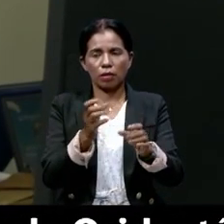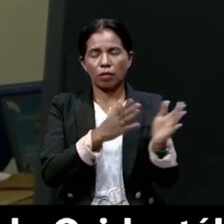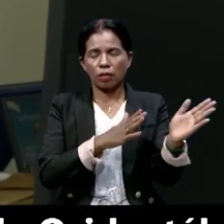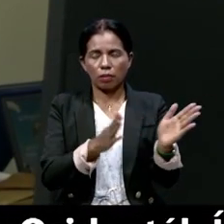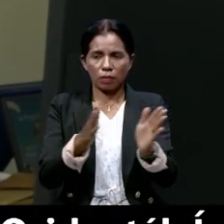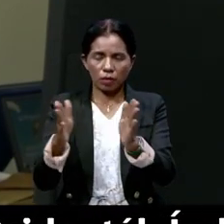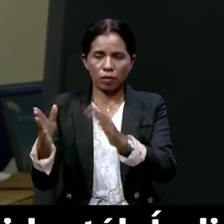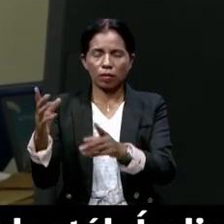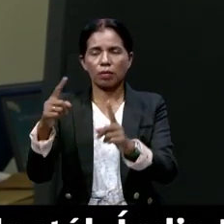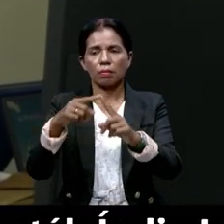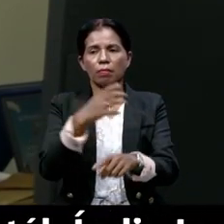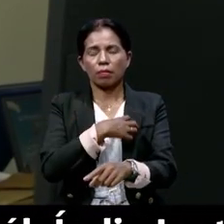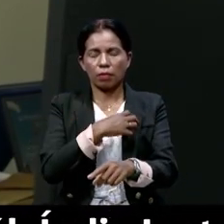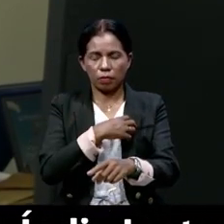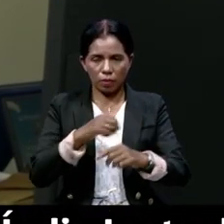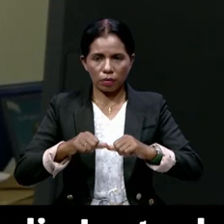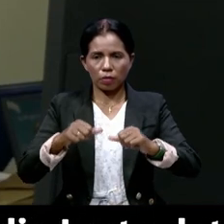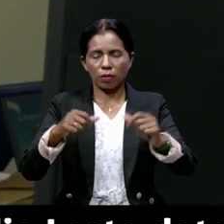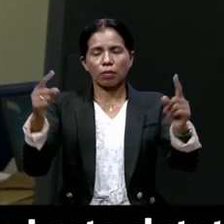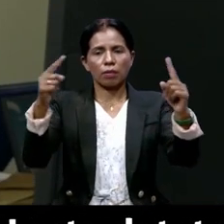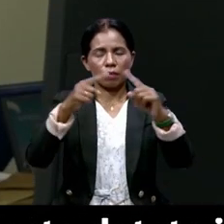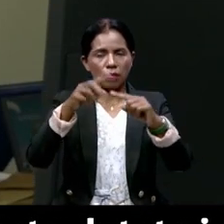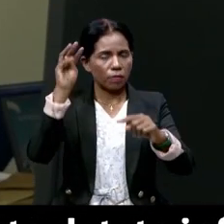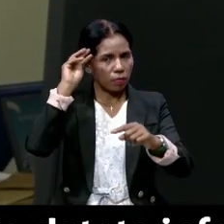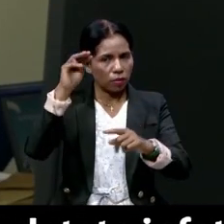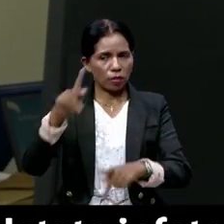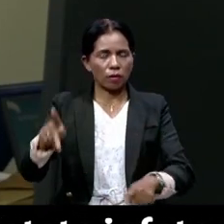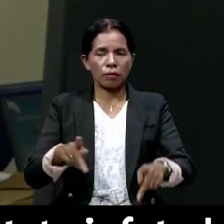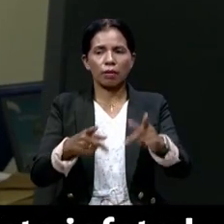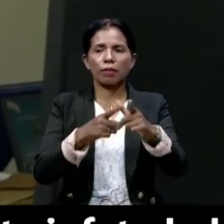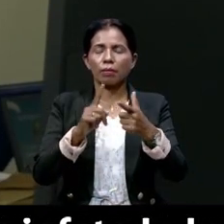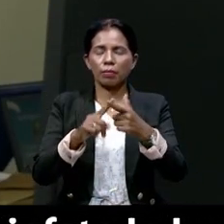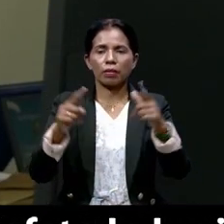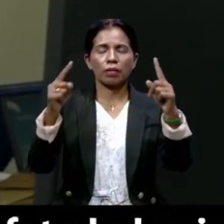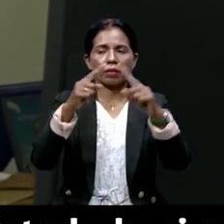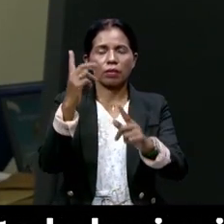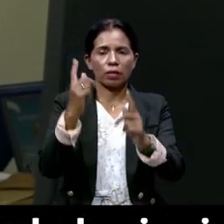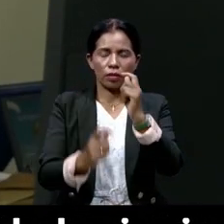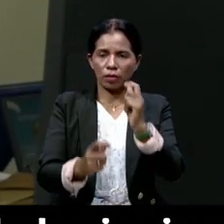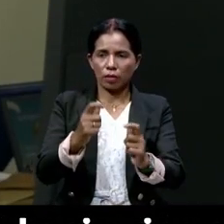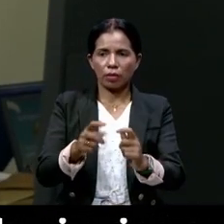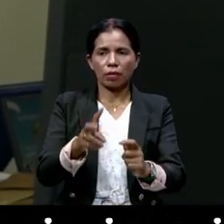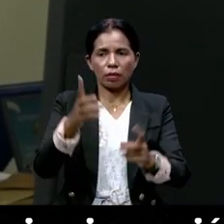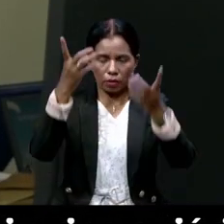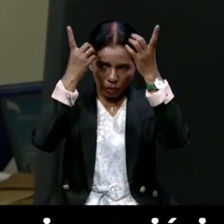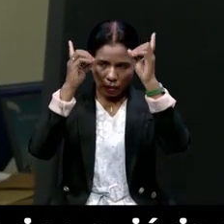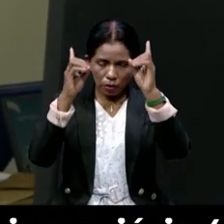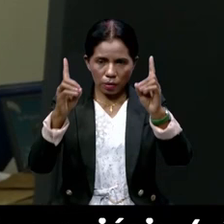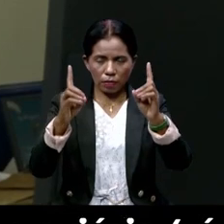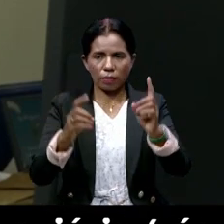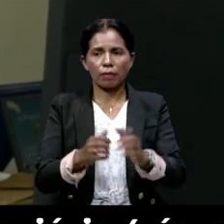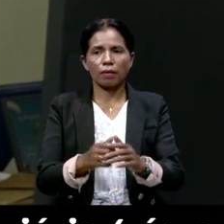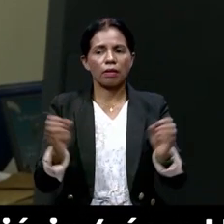baia polisia continua baia misteru publiku depois toia tribunal daramo a decisão mai ladung